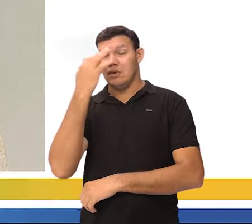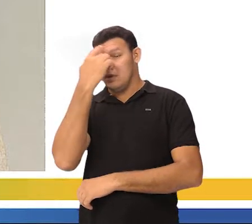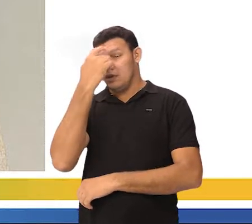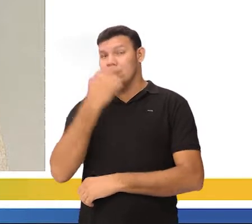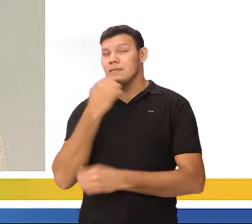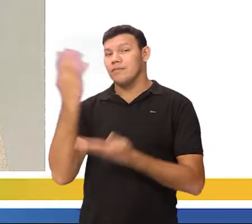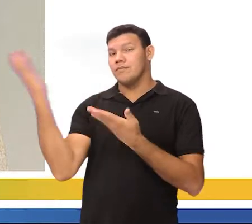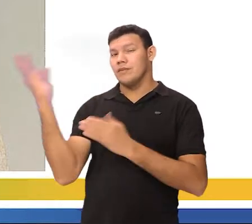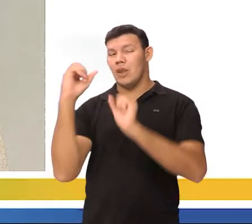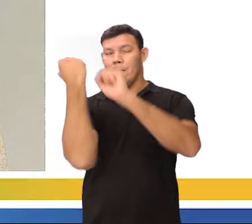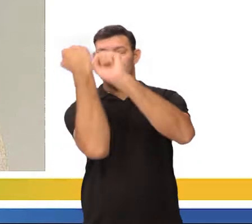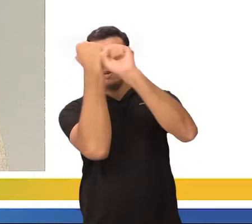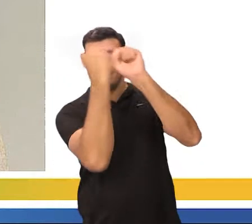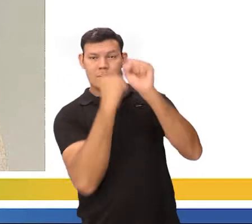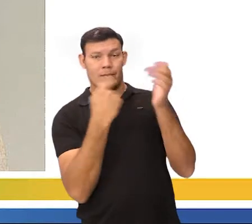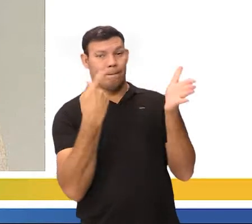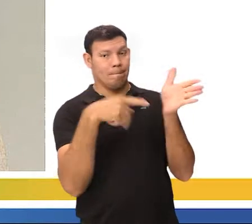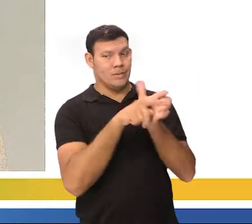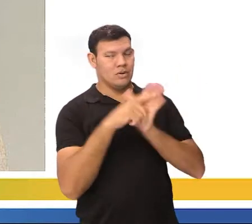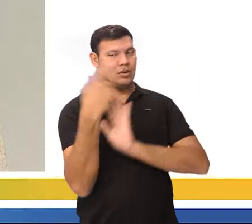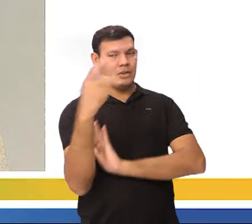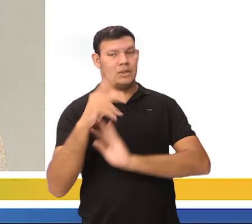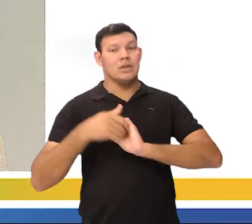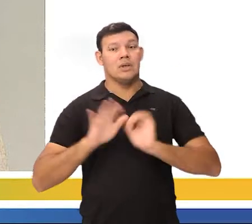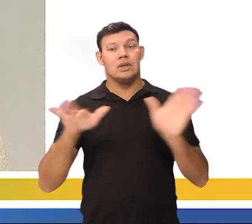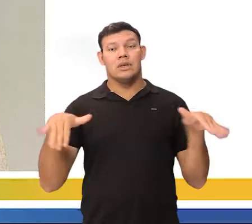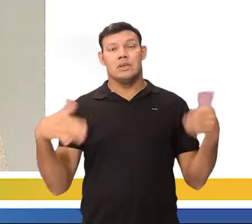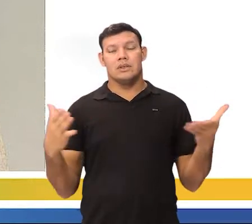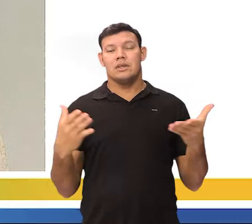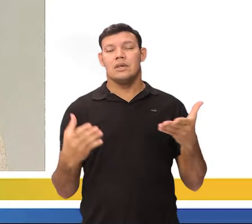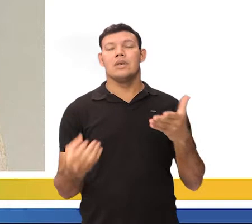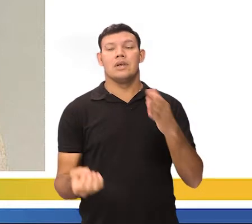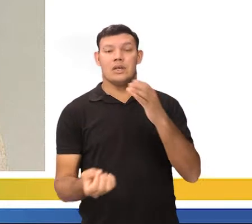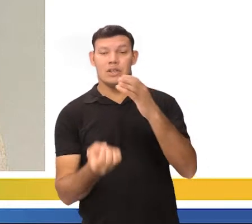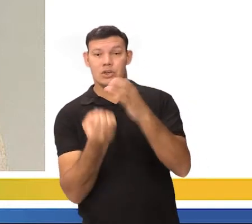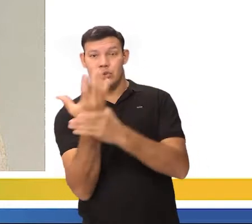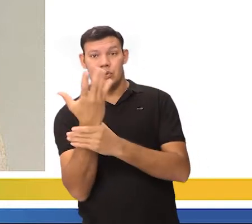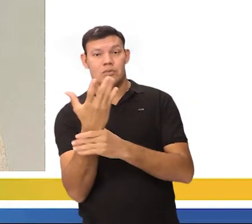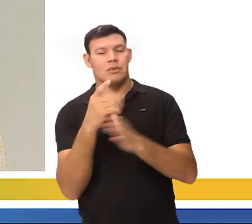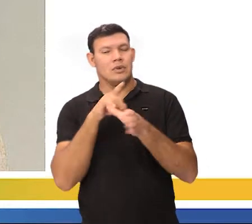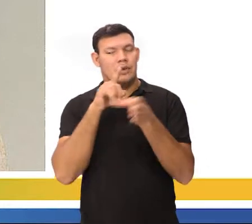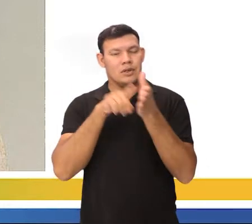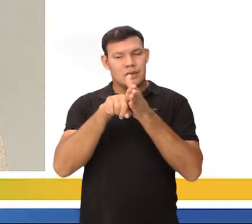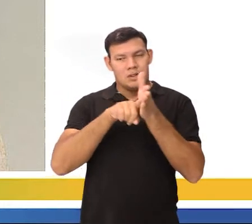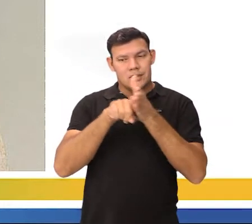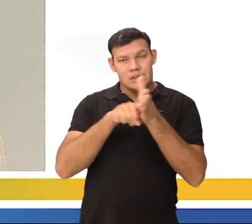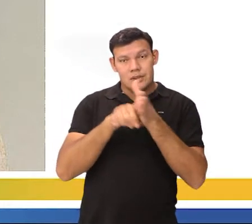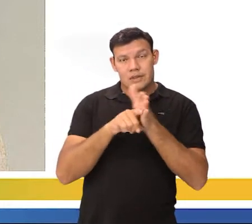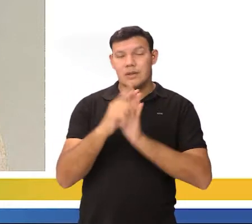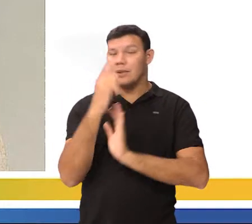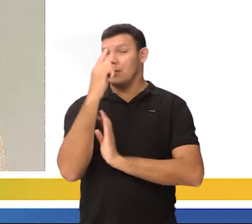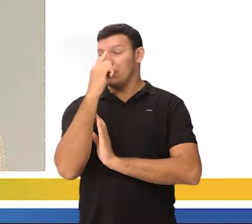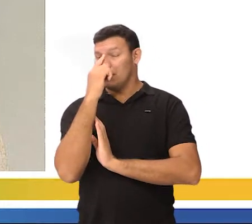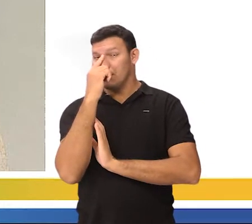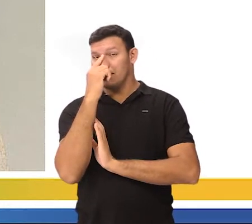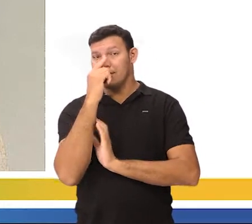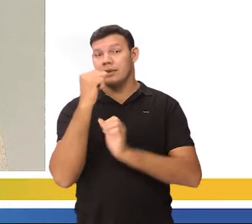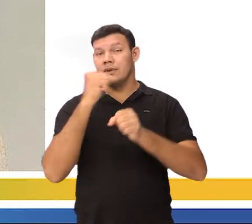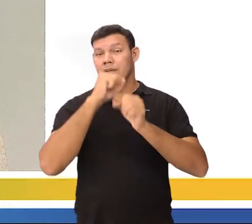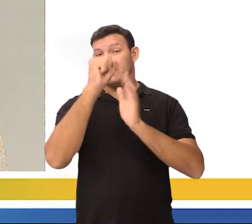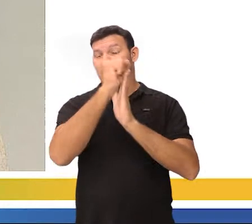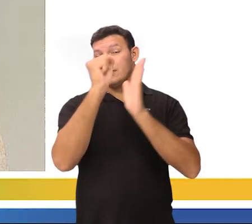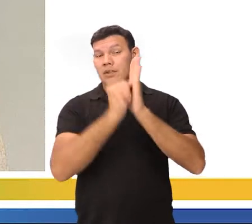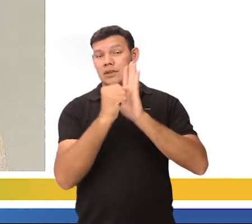do Heródoto. A palavra história tem sua origem nas investigações de Heródoto. O grego Heródoto, que viveu no século